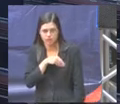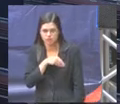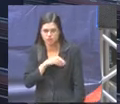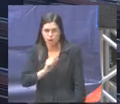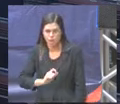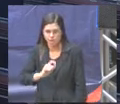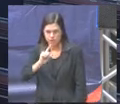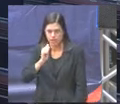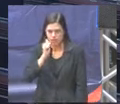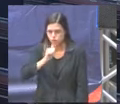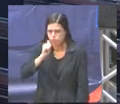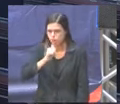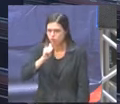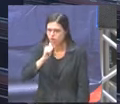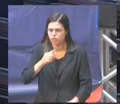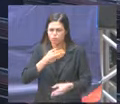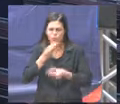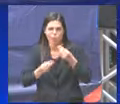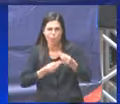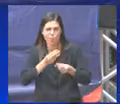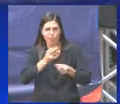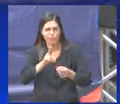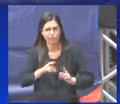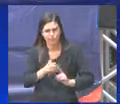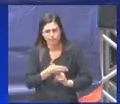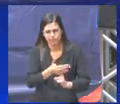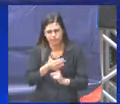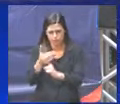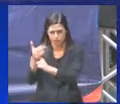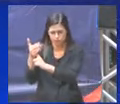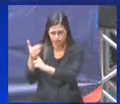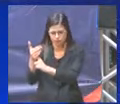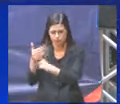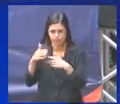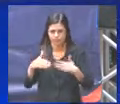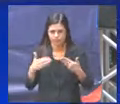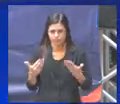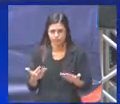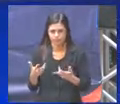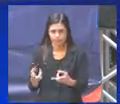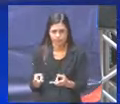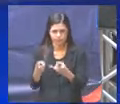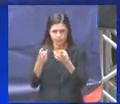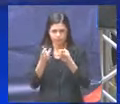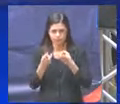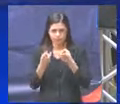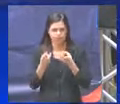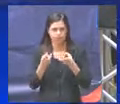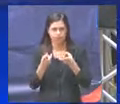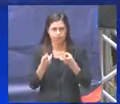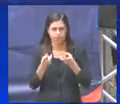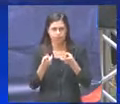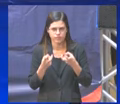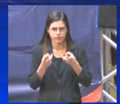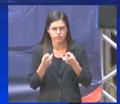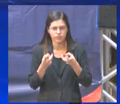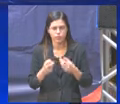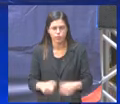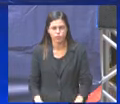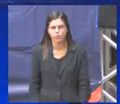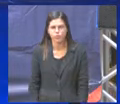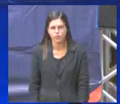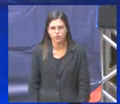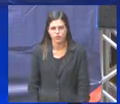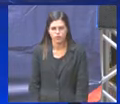Como? Por meio da tecnologia. Então, o que eu percebo é que quando